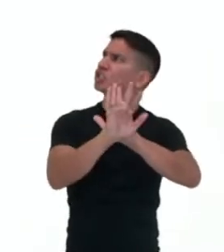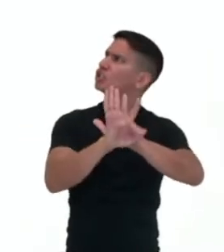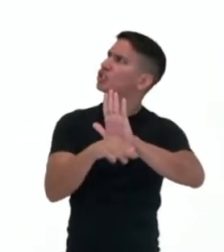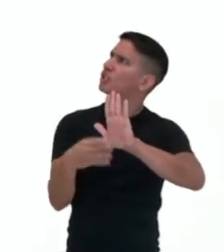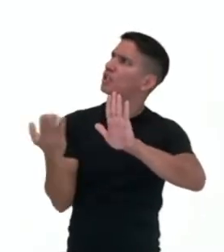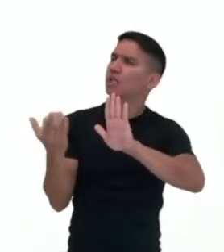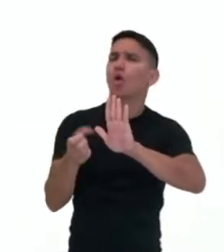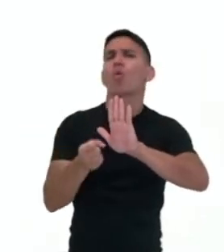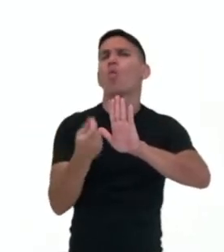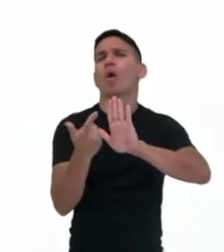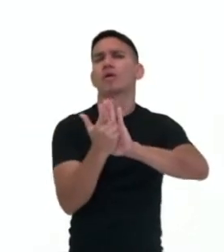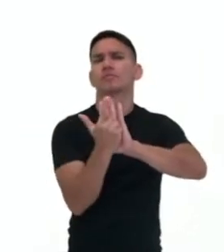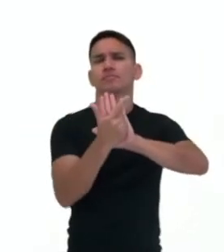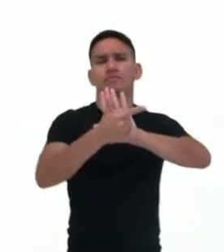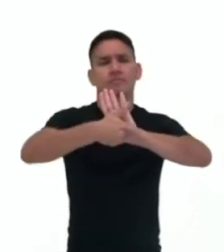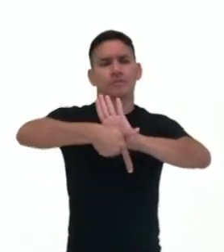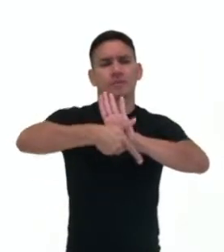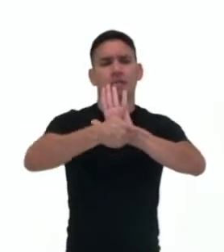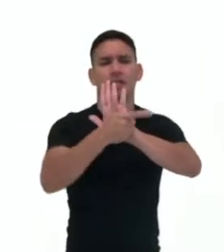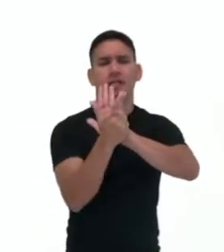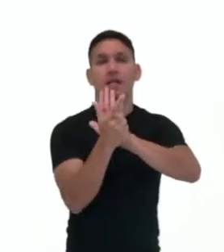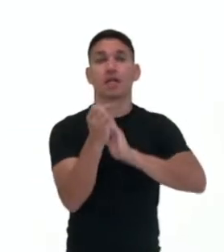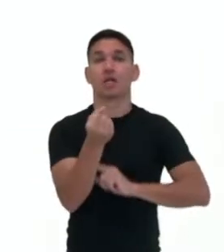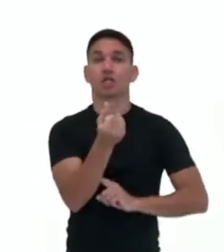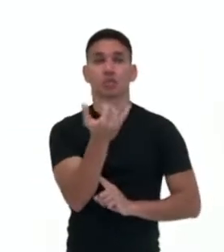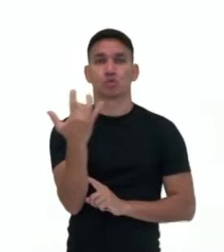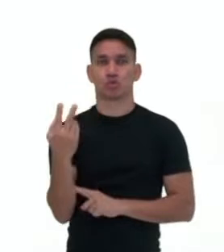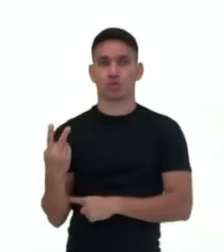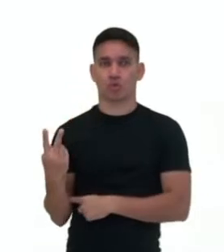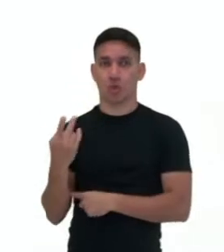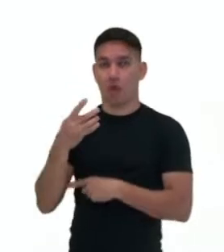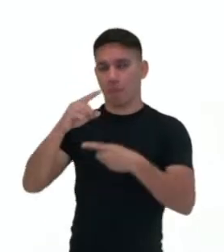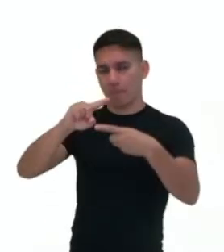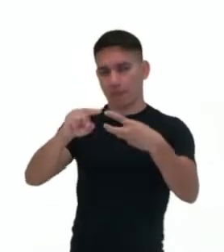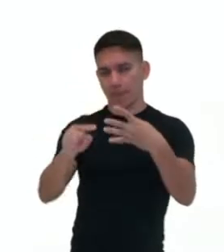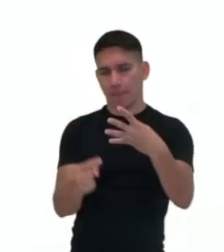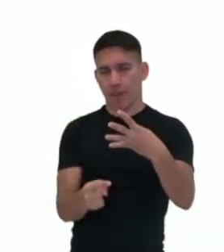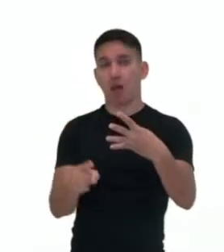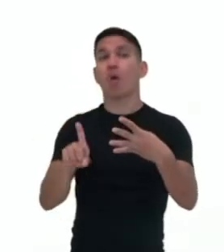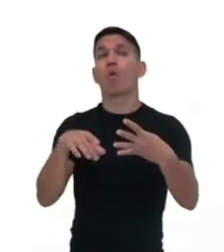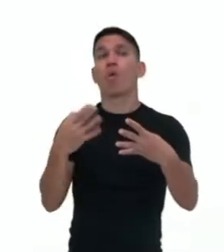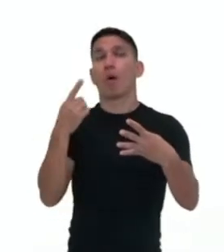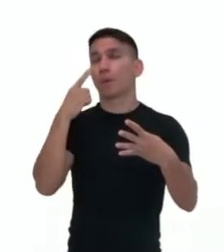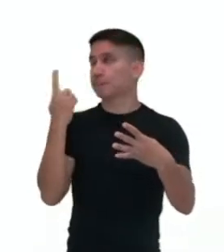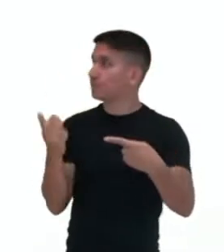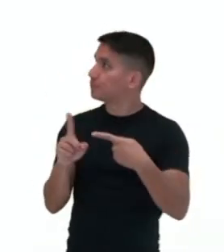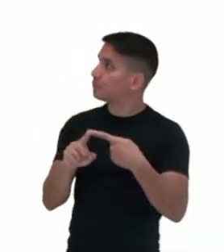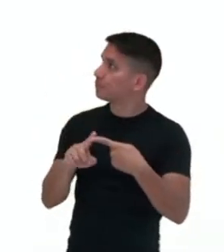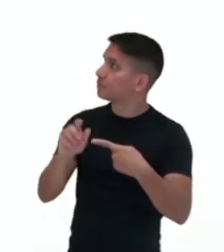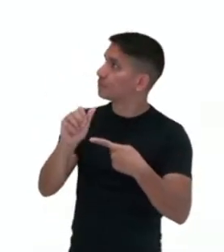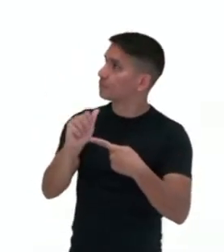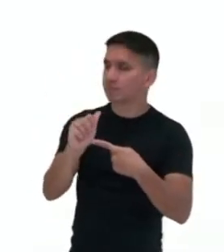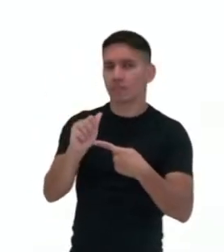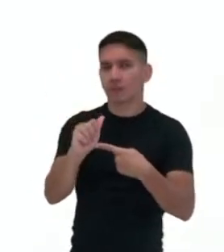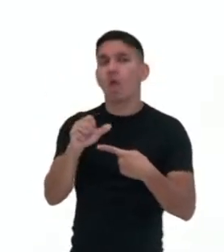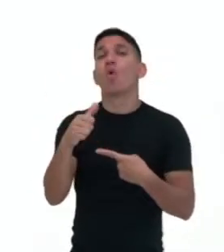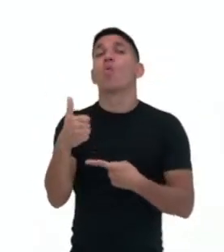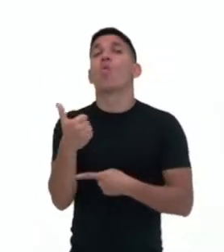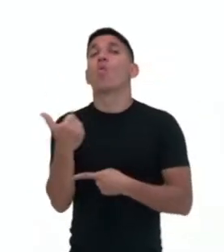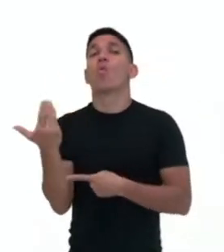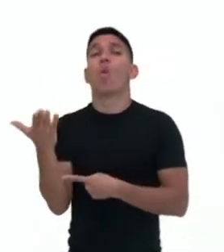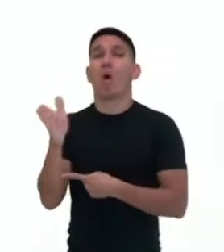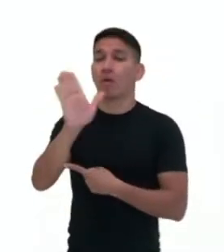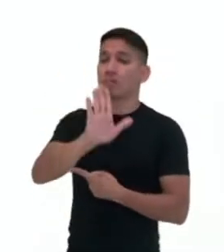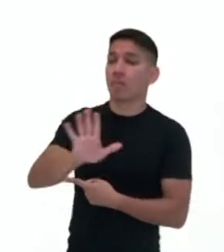agora o que se pede. Então, nós temos aqui 2 alternativas, não, temos 4 alternativas. A primeira delas,